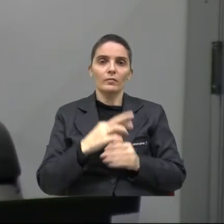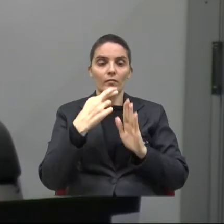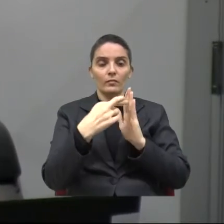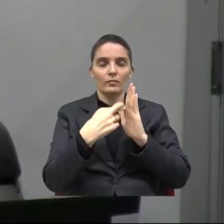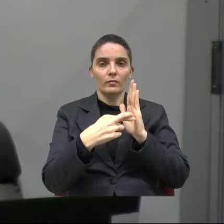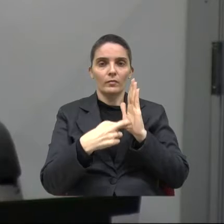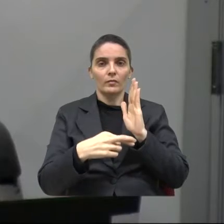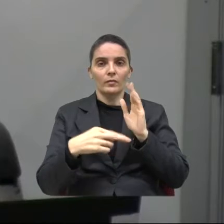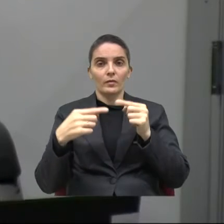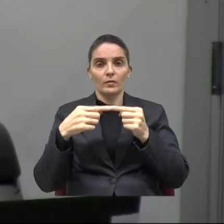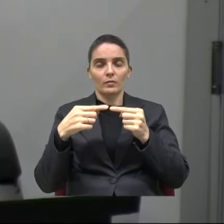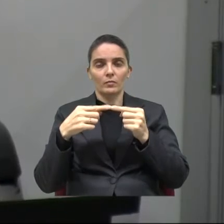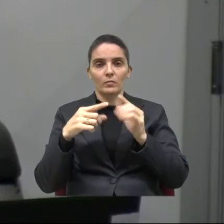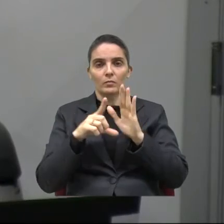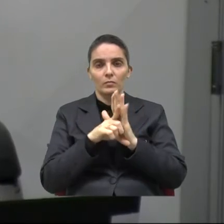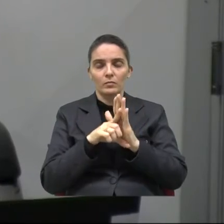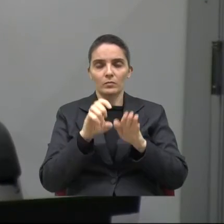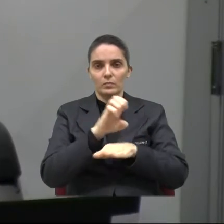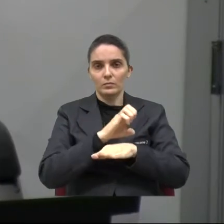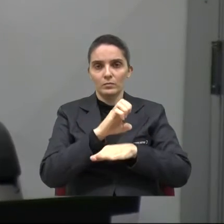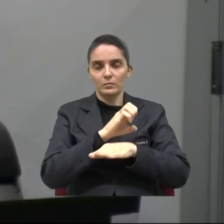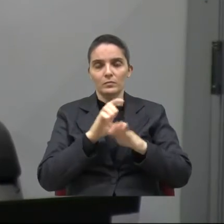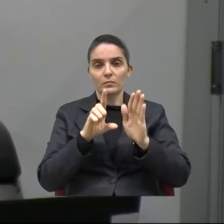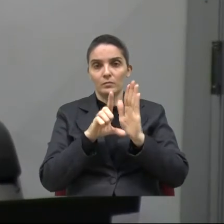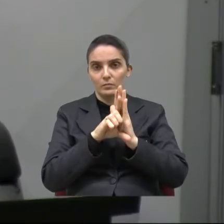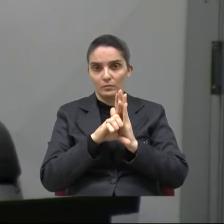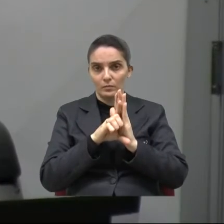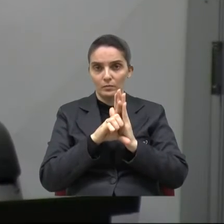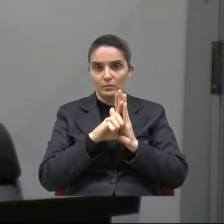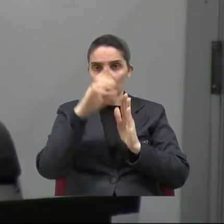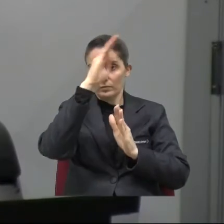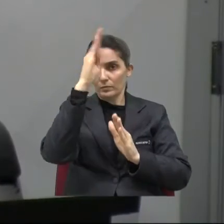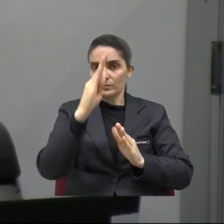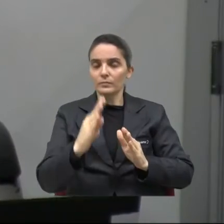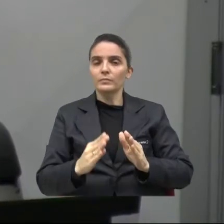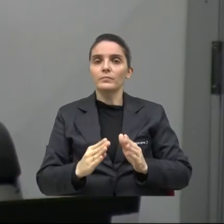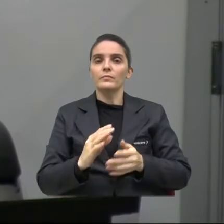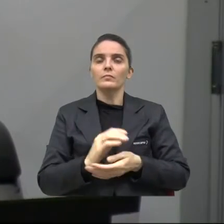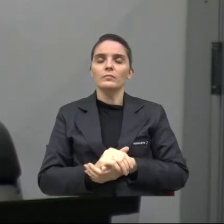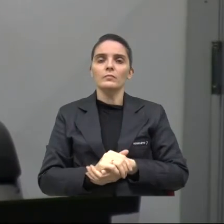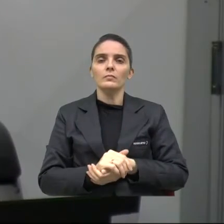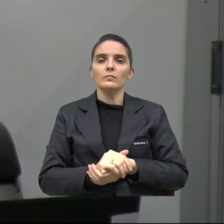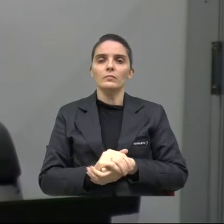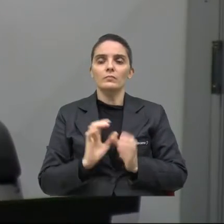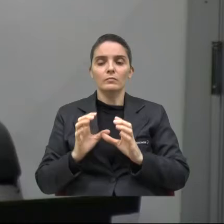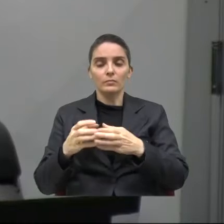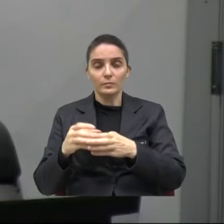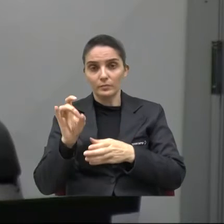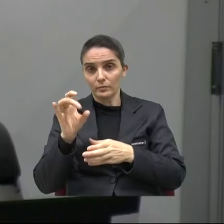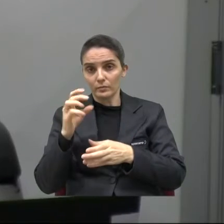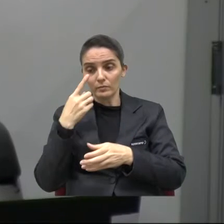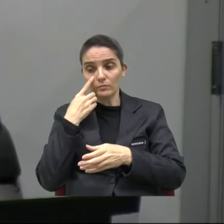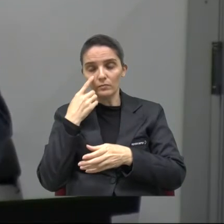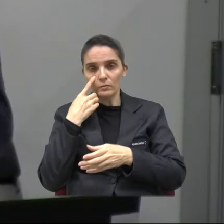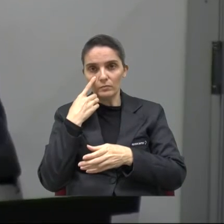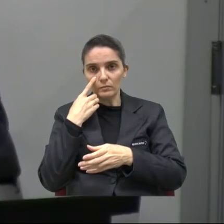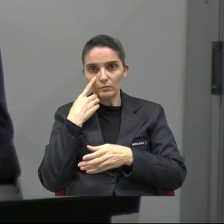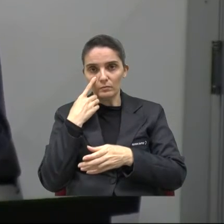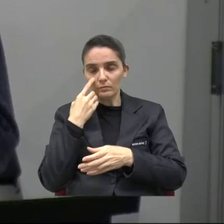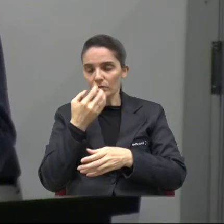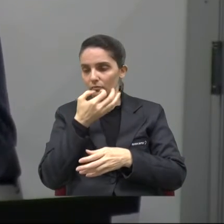legislação federal e estadual, e isso é muito importante. Então, uma comissão simplesmente para acompanhar e sugerir